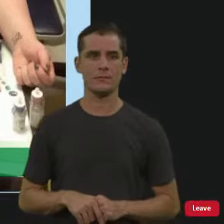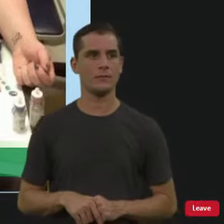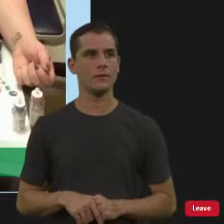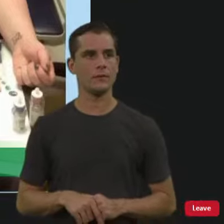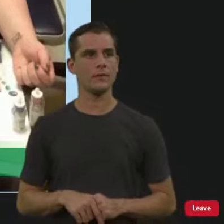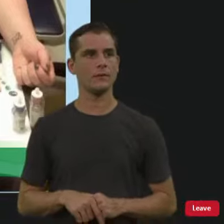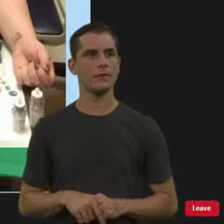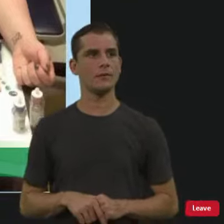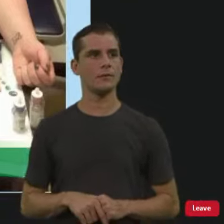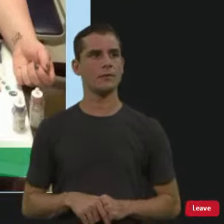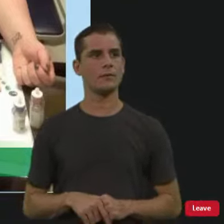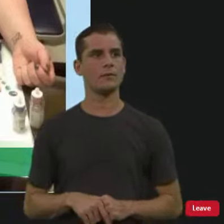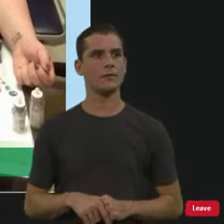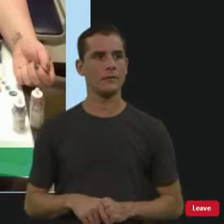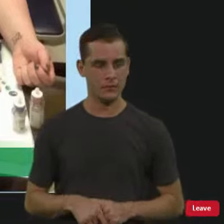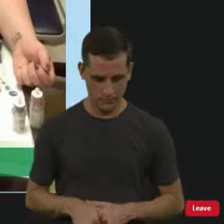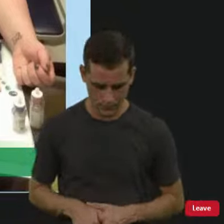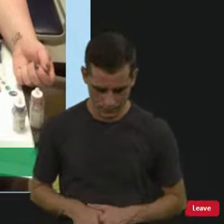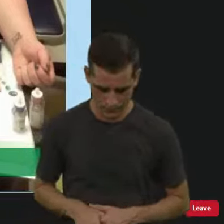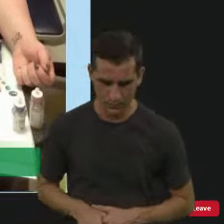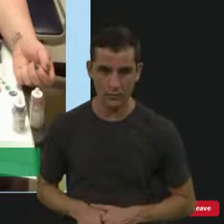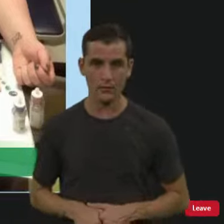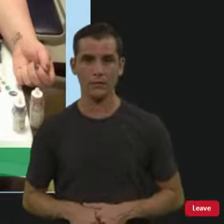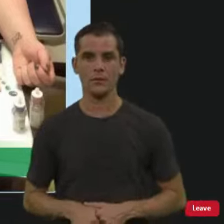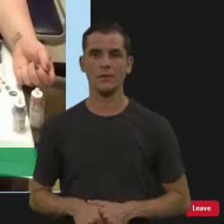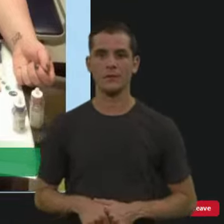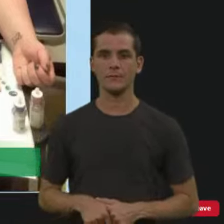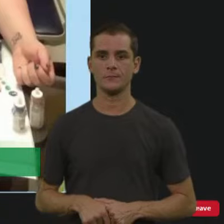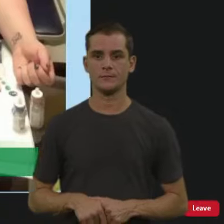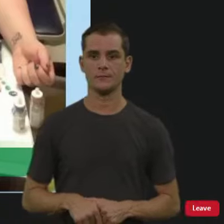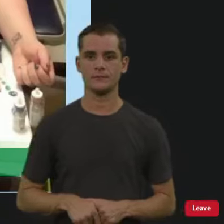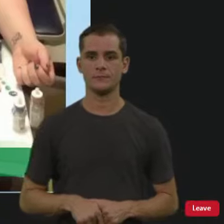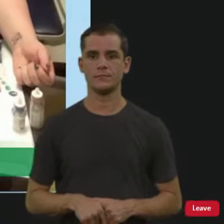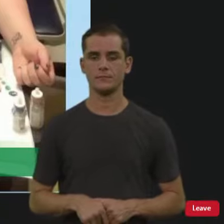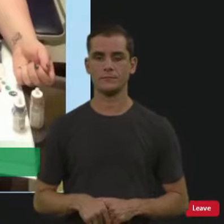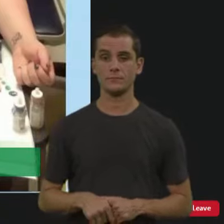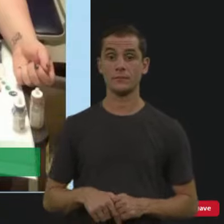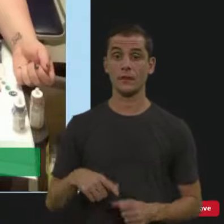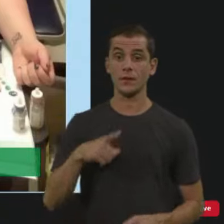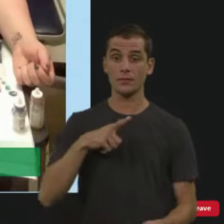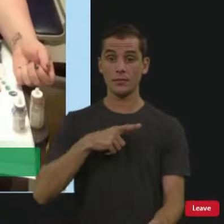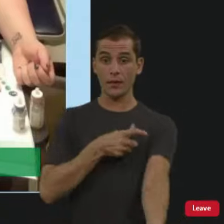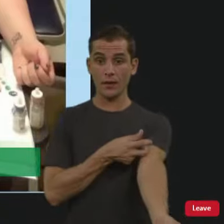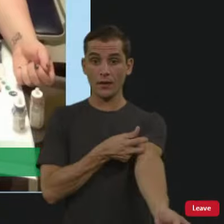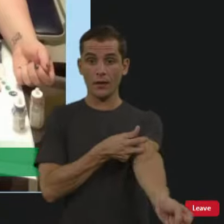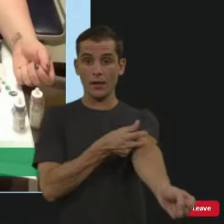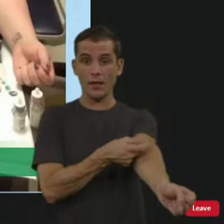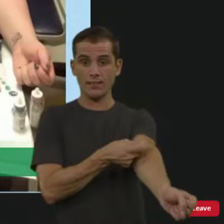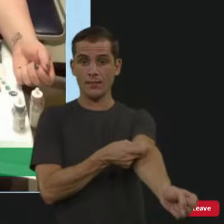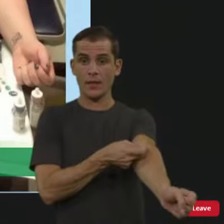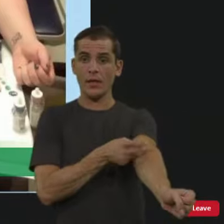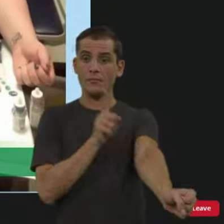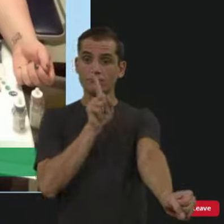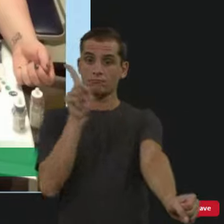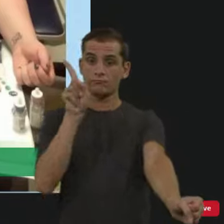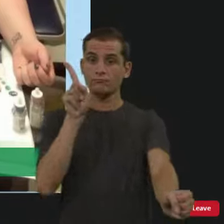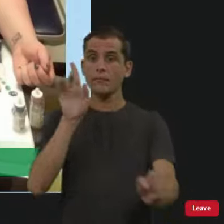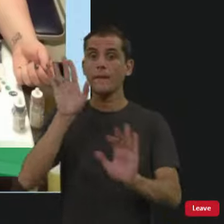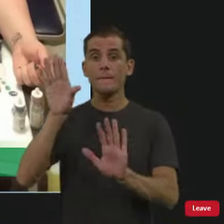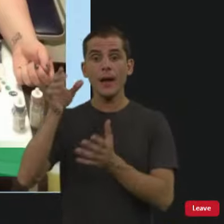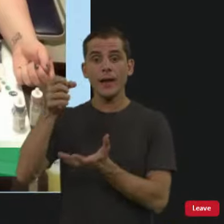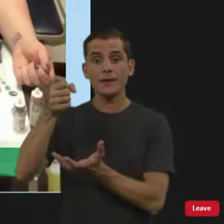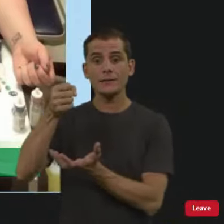Ou então ela pode ser na forma endovenosa, mas o kit para essa